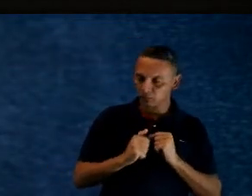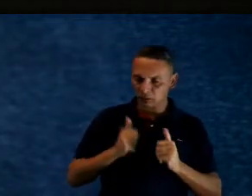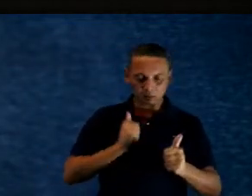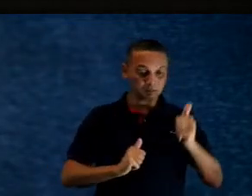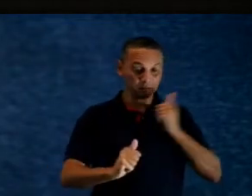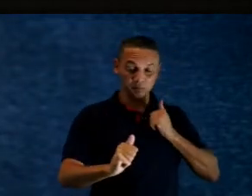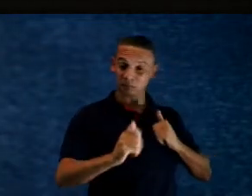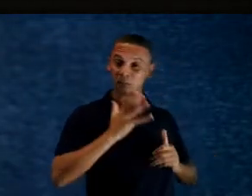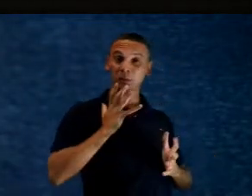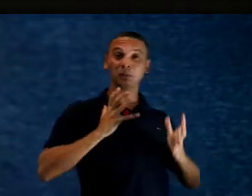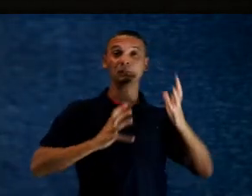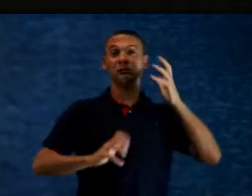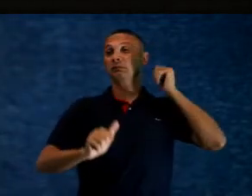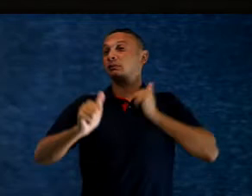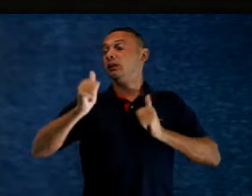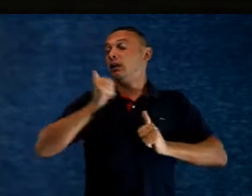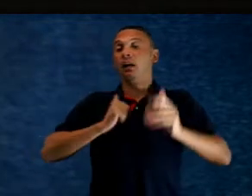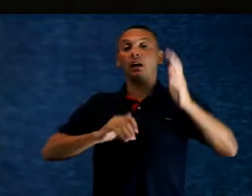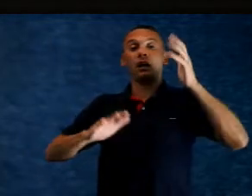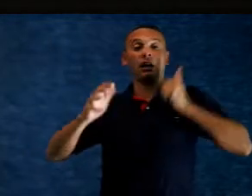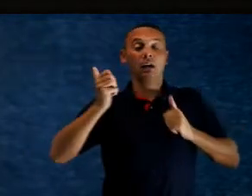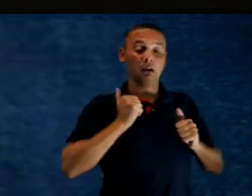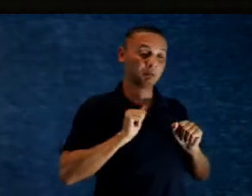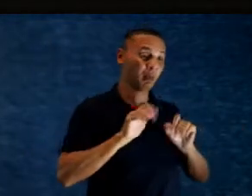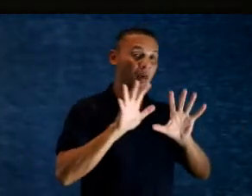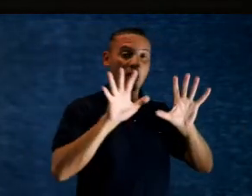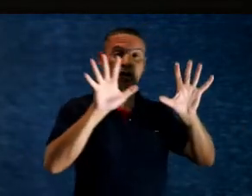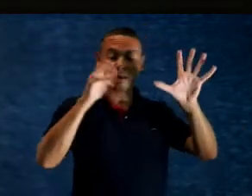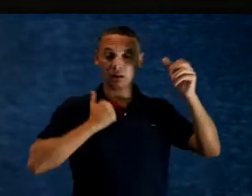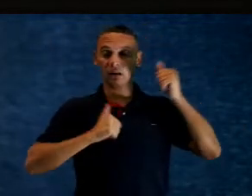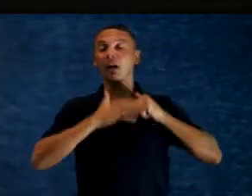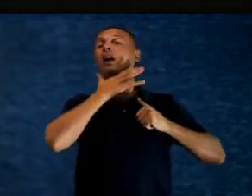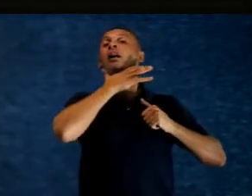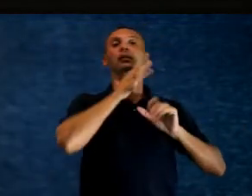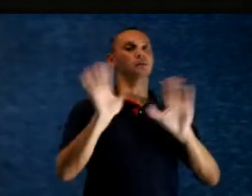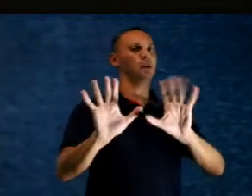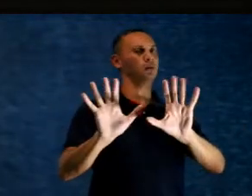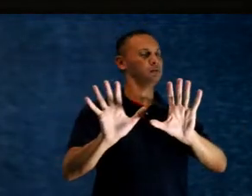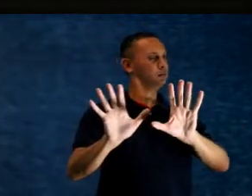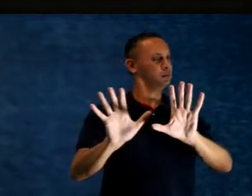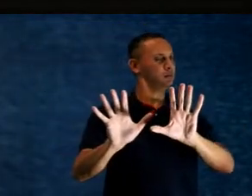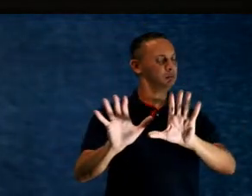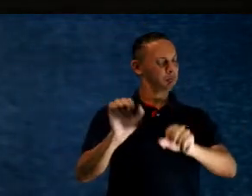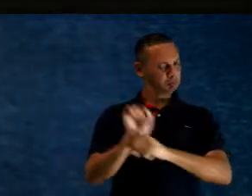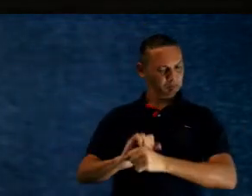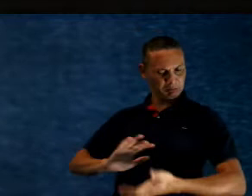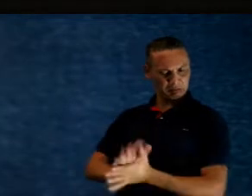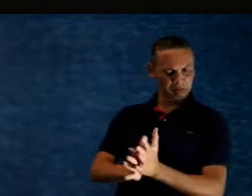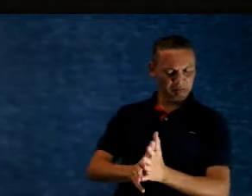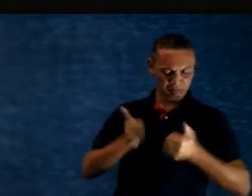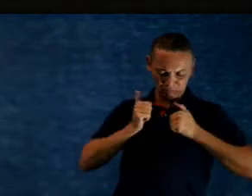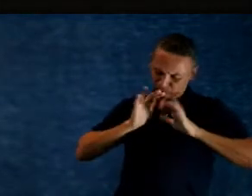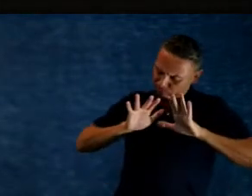presença me fere, me deixa ensanguentada. Não suporto mais o teu veneno. ela se desenrola, avança, é